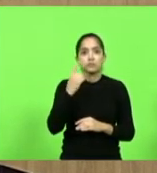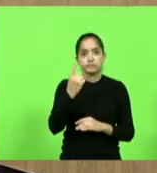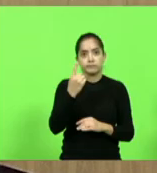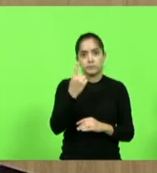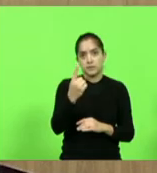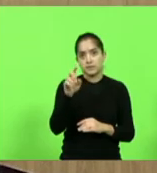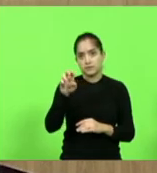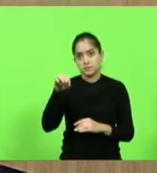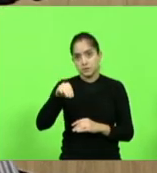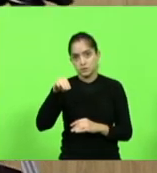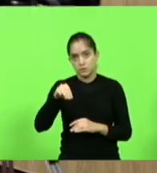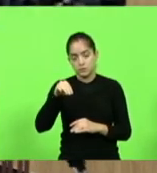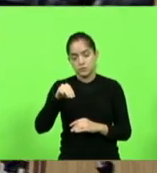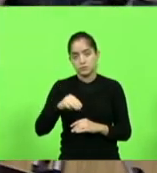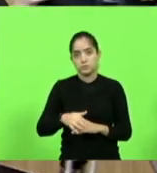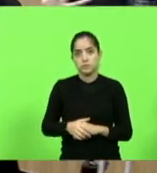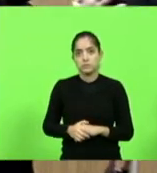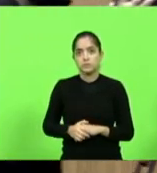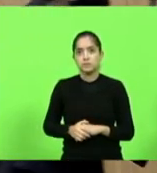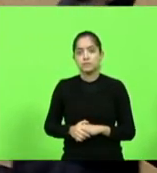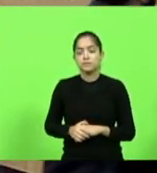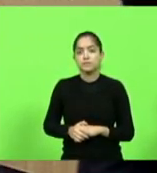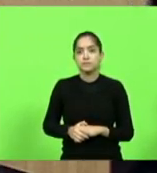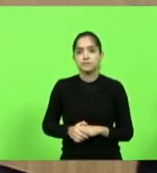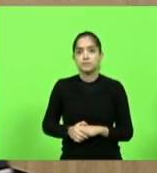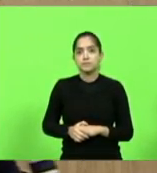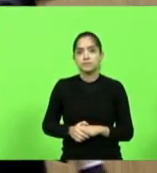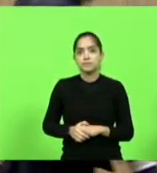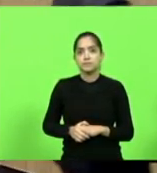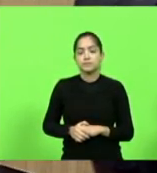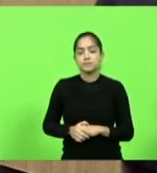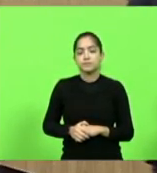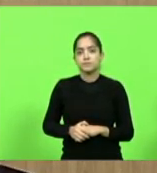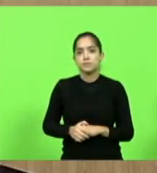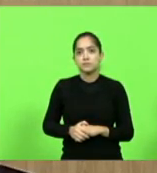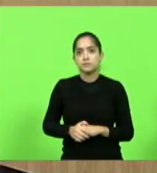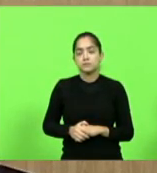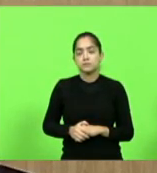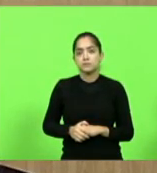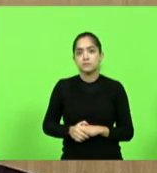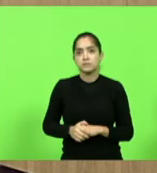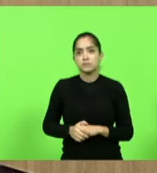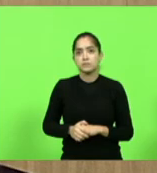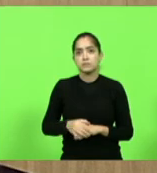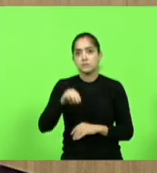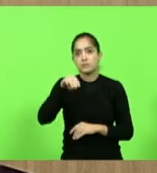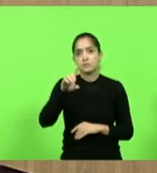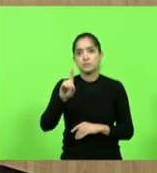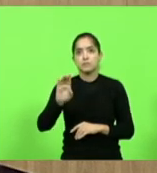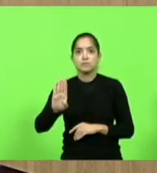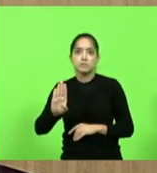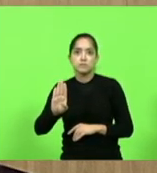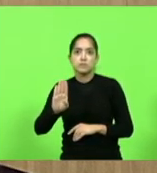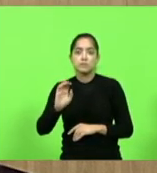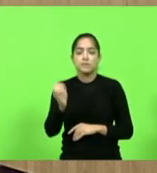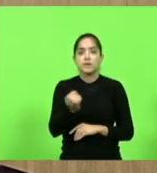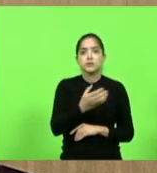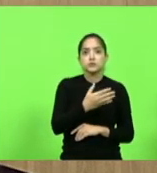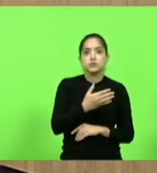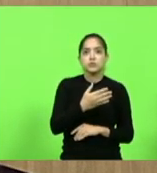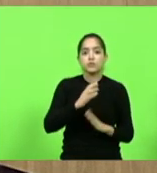uso da palavra? MDB, Partido Novo.